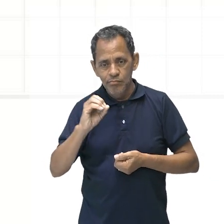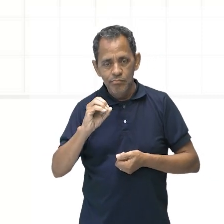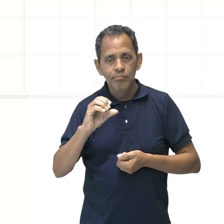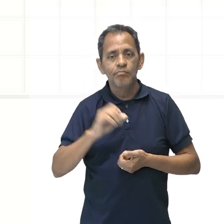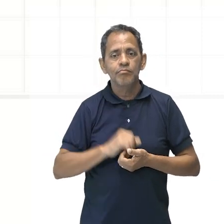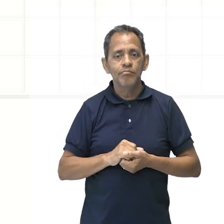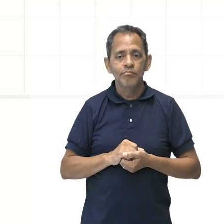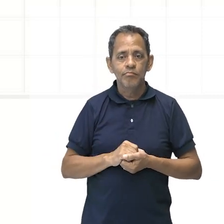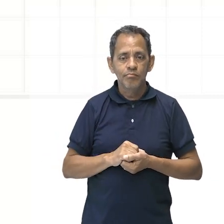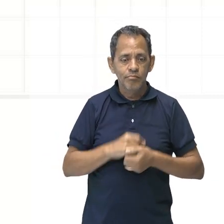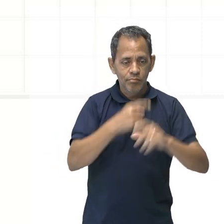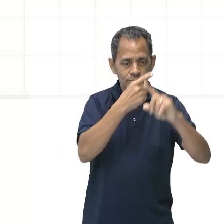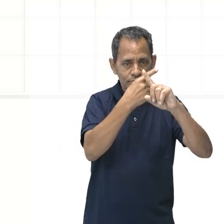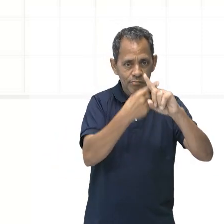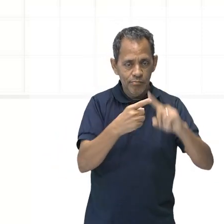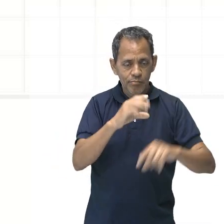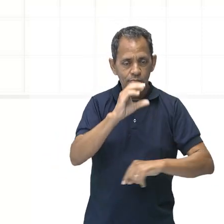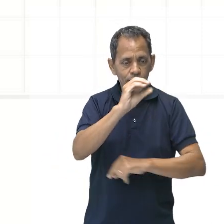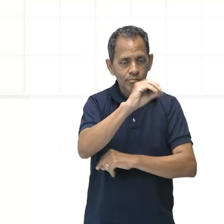vezes